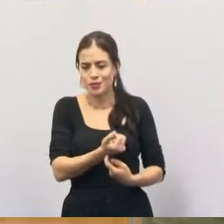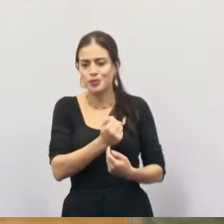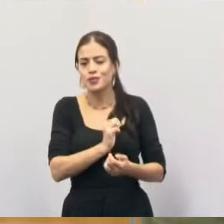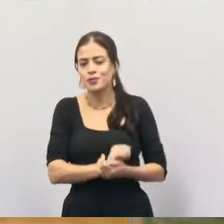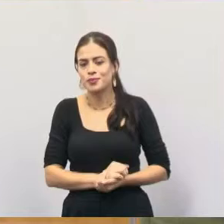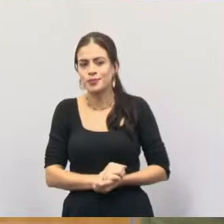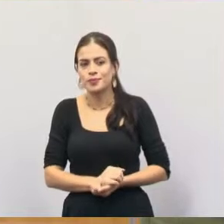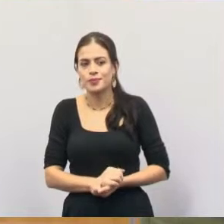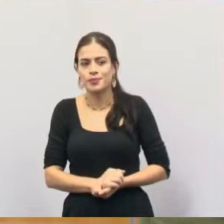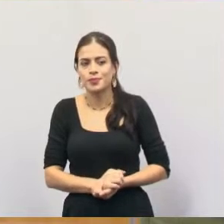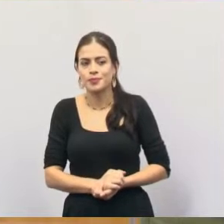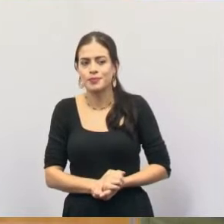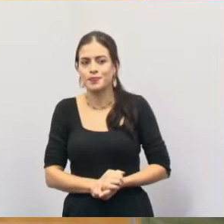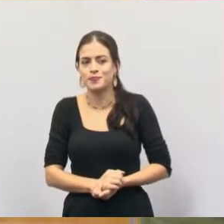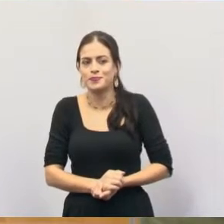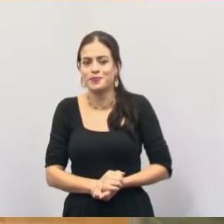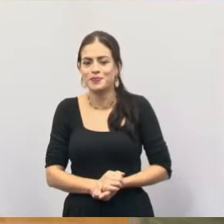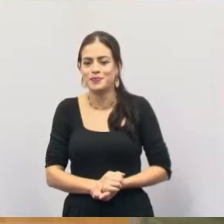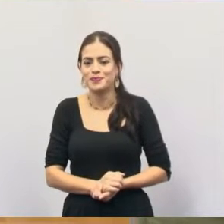fazer.